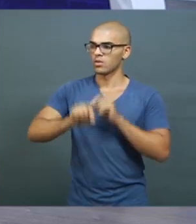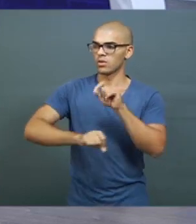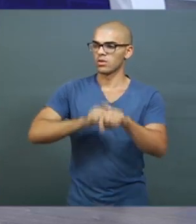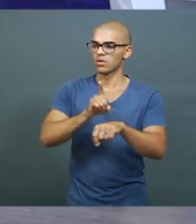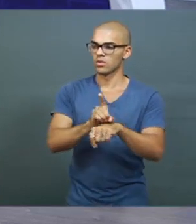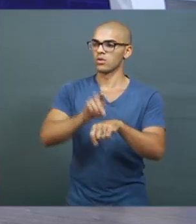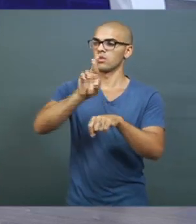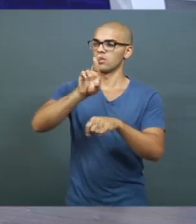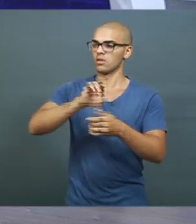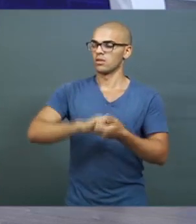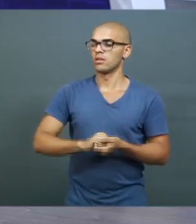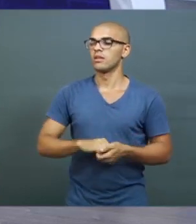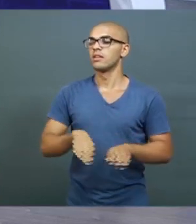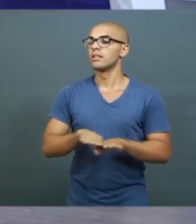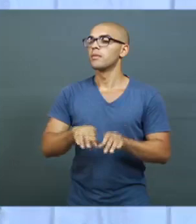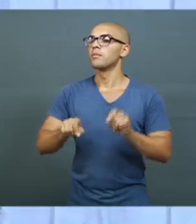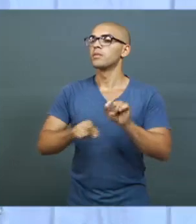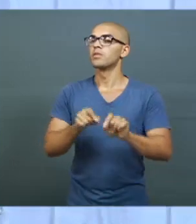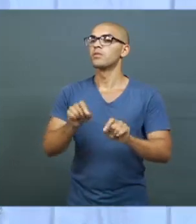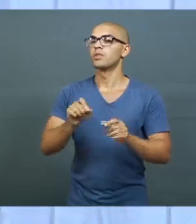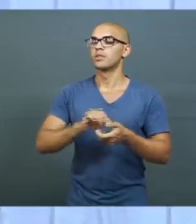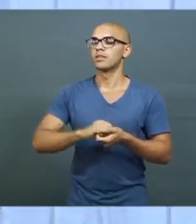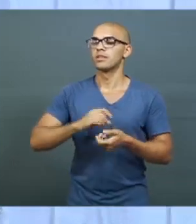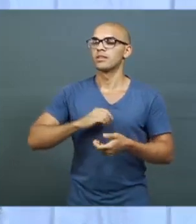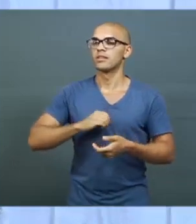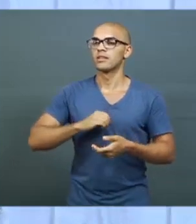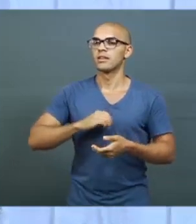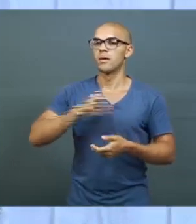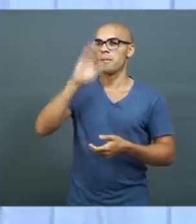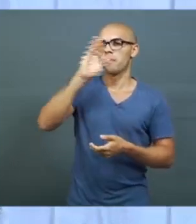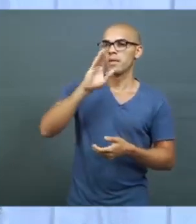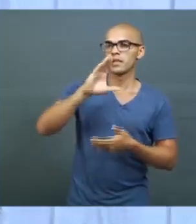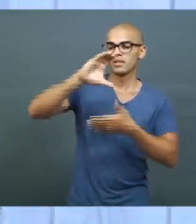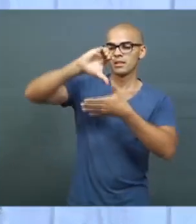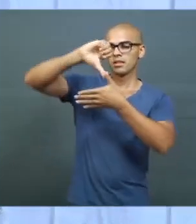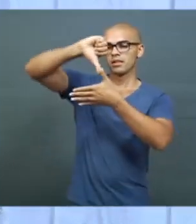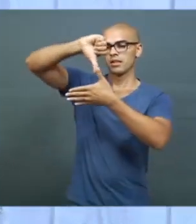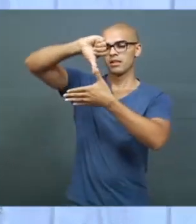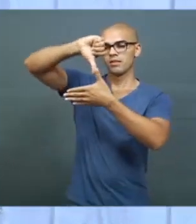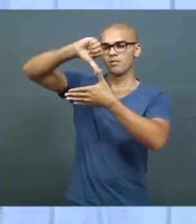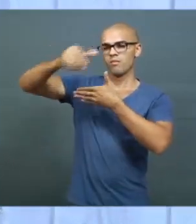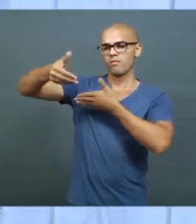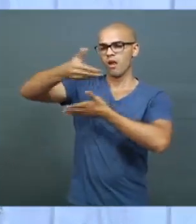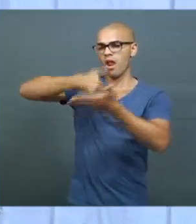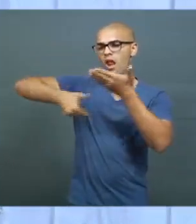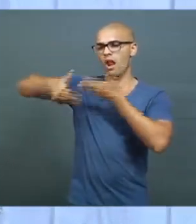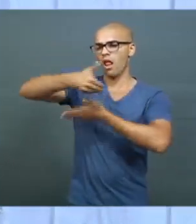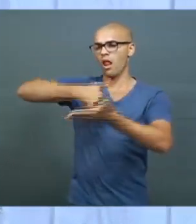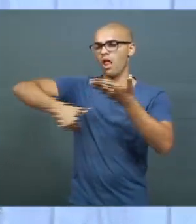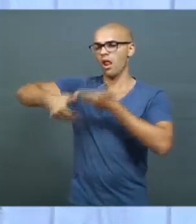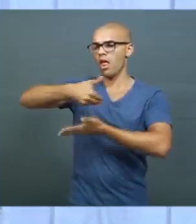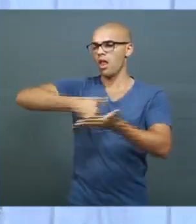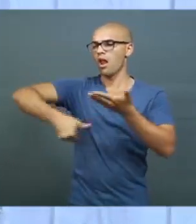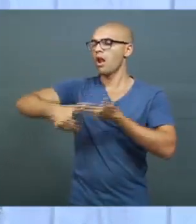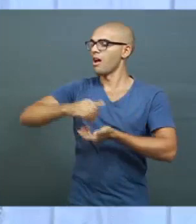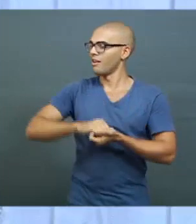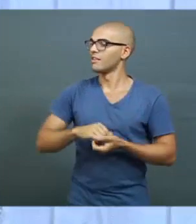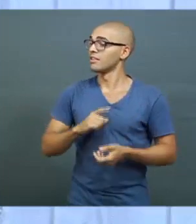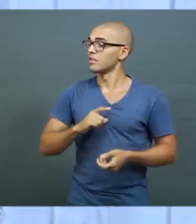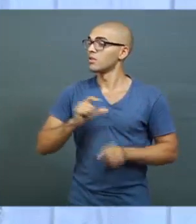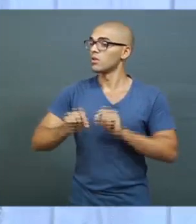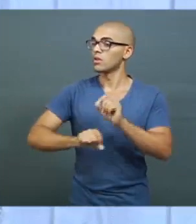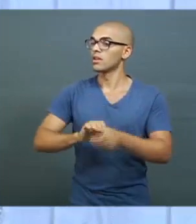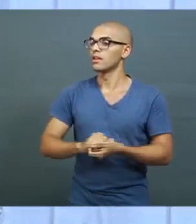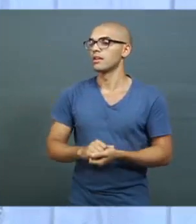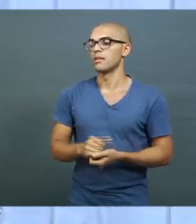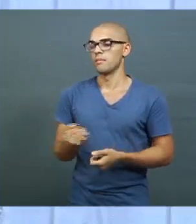grande em termos de Brasil e de América Latina também, tá? Não, a gente não pode negar também a importância dessa parte da formação acadêmica do curso, sim, porque ela vai